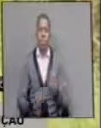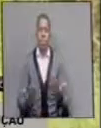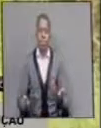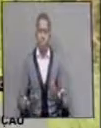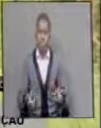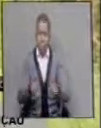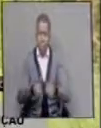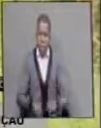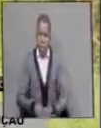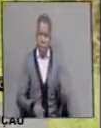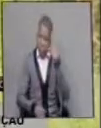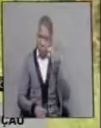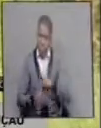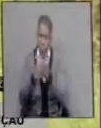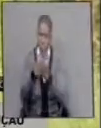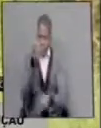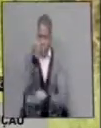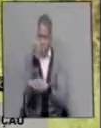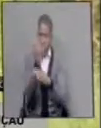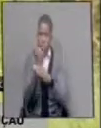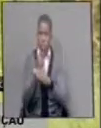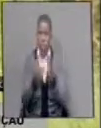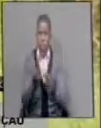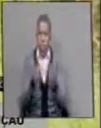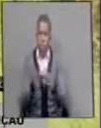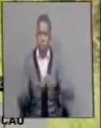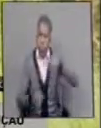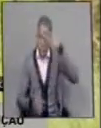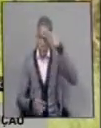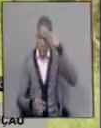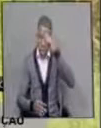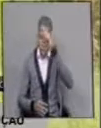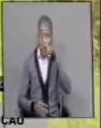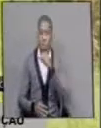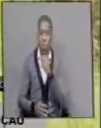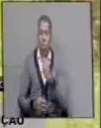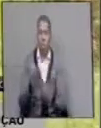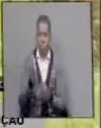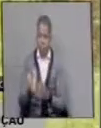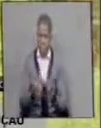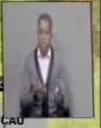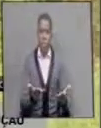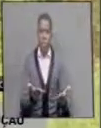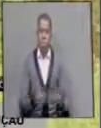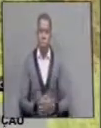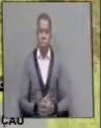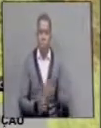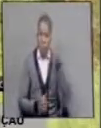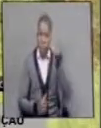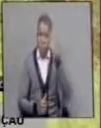disponibilizados no quadro diz produtos financeiros cujo governo legislou para